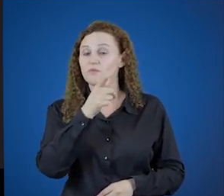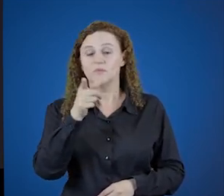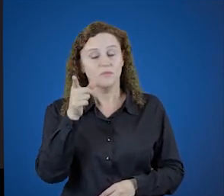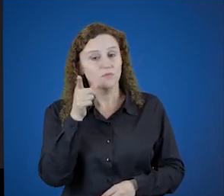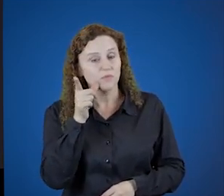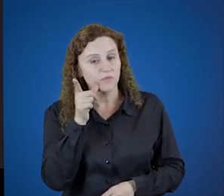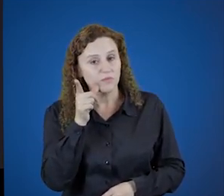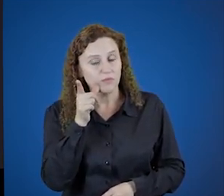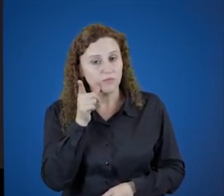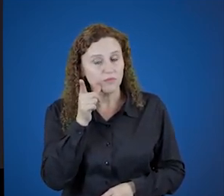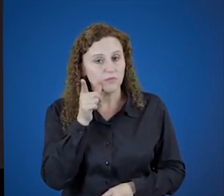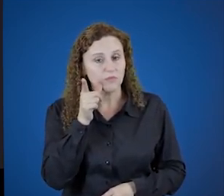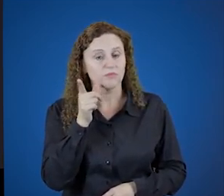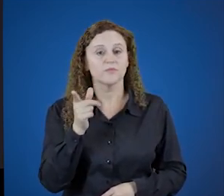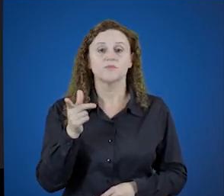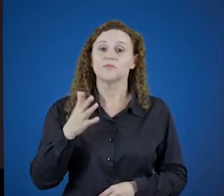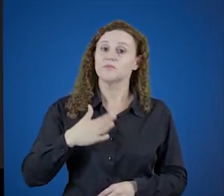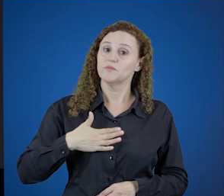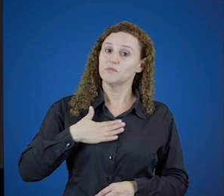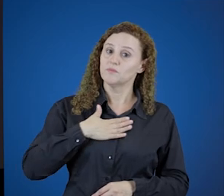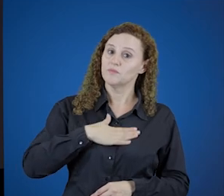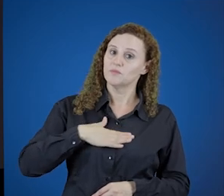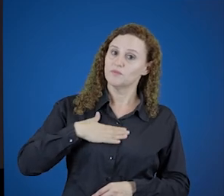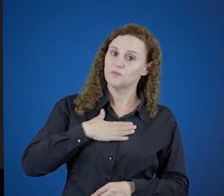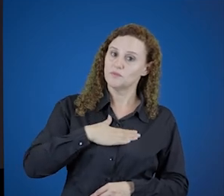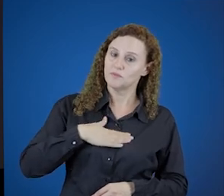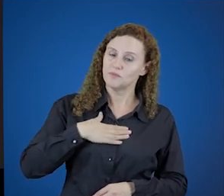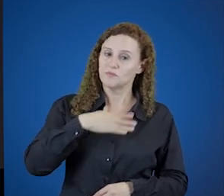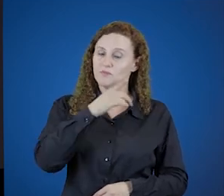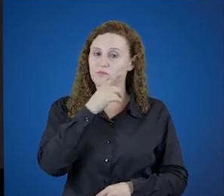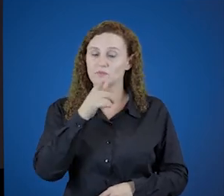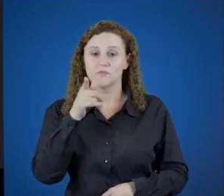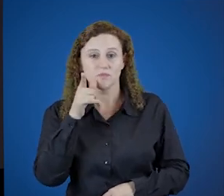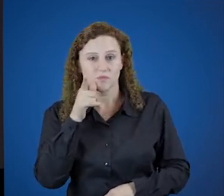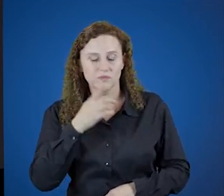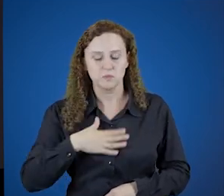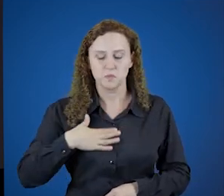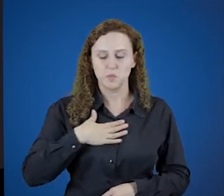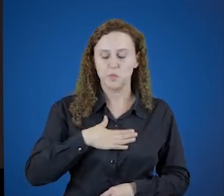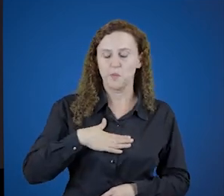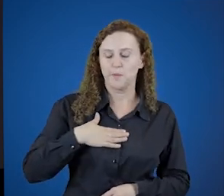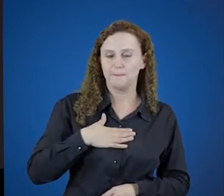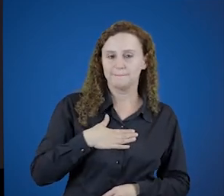o que no latim na forma do nominativo seria meus